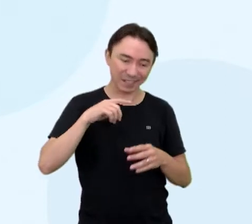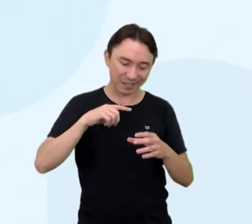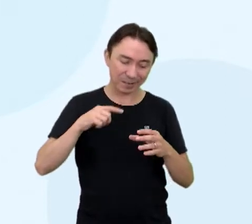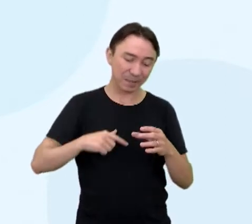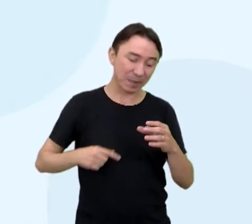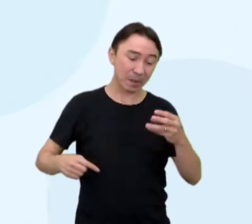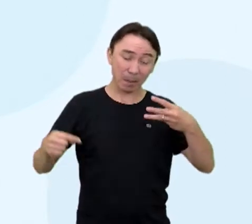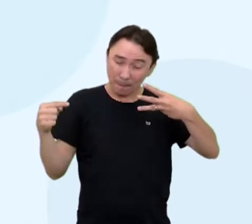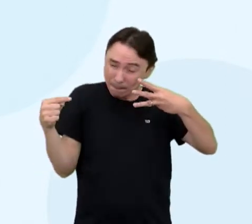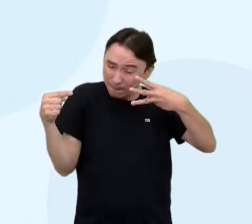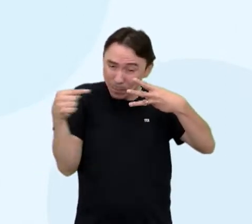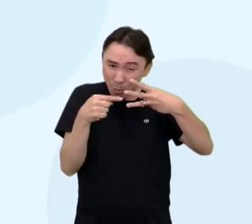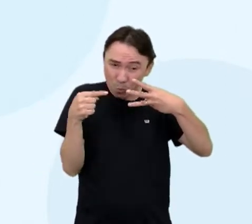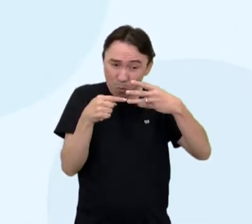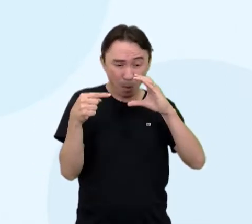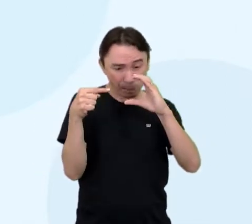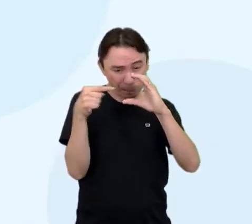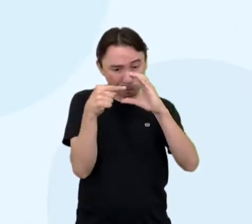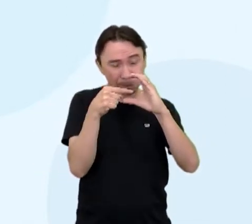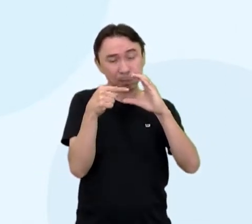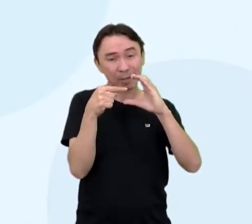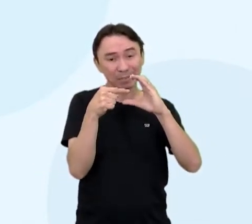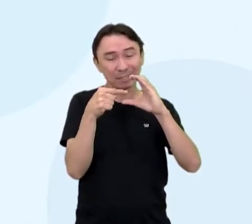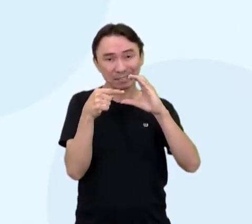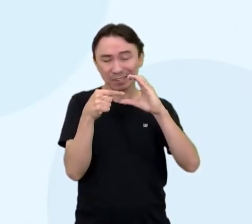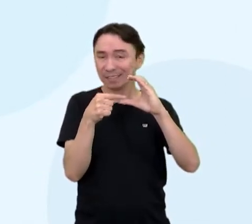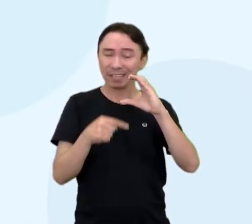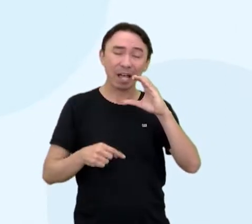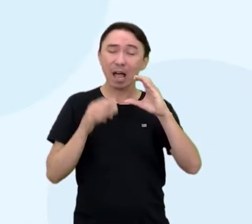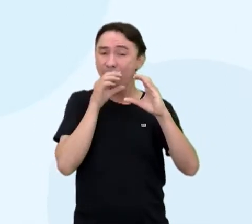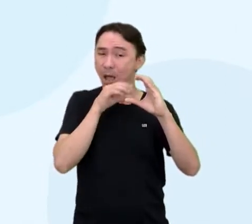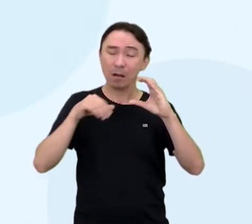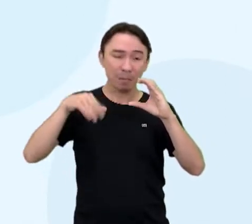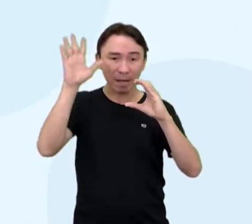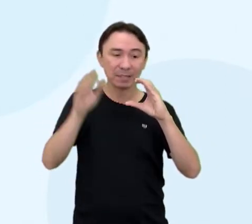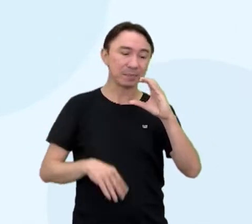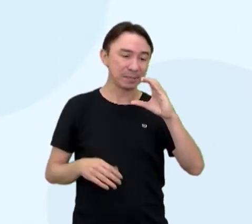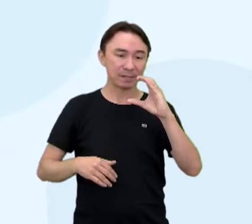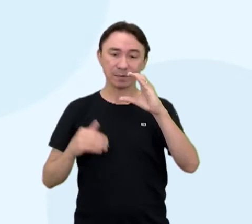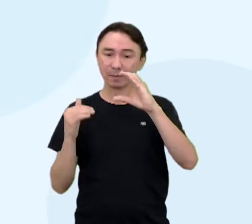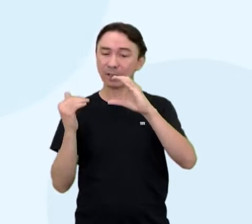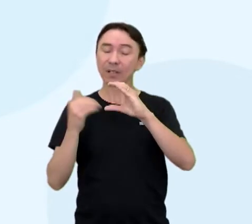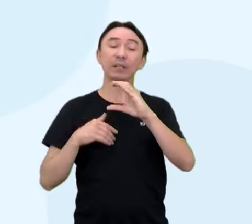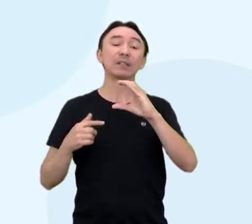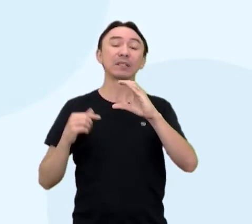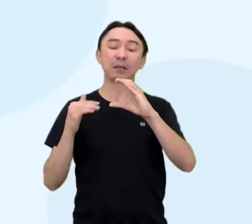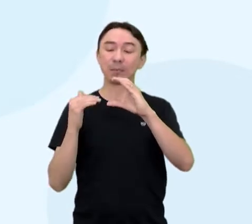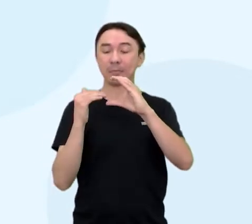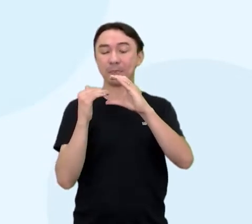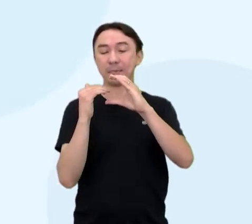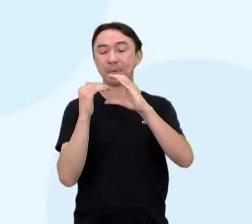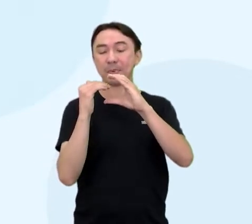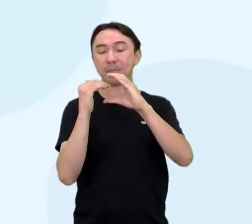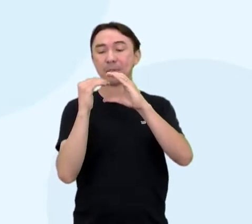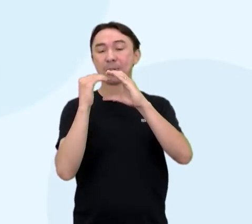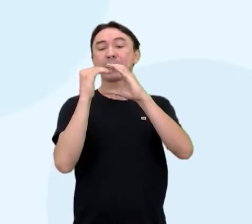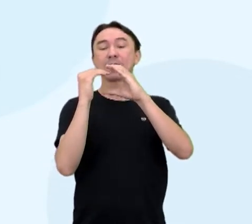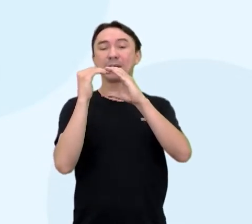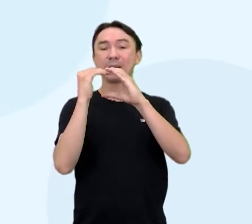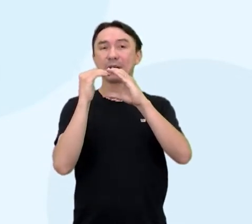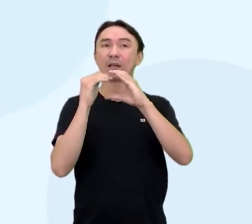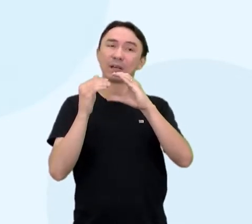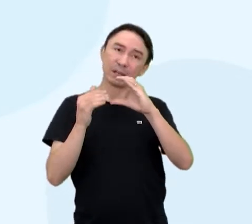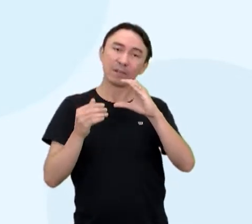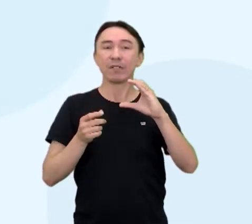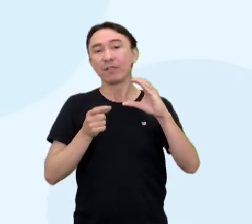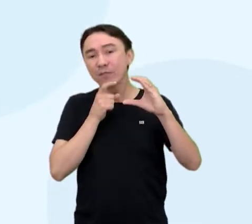mais quente, né, e próximo da crosta, né, o manto é mais frio. E aí faz com que, né, por essa questão de